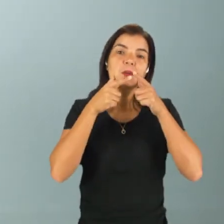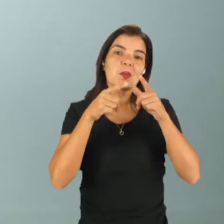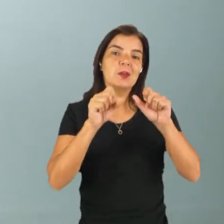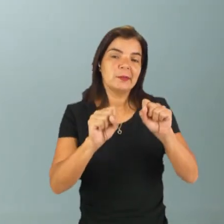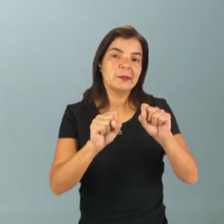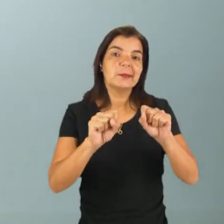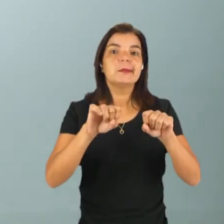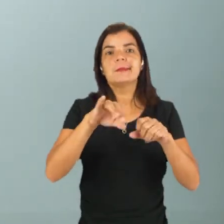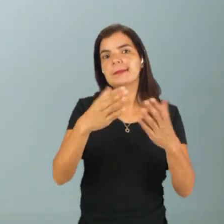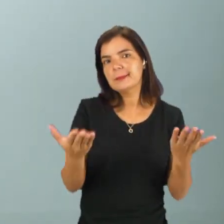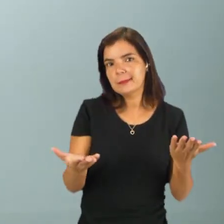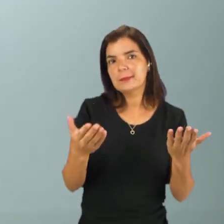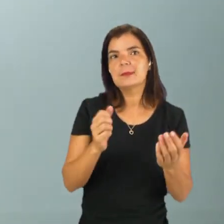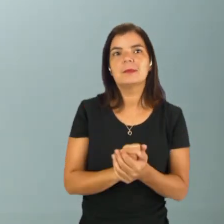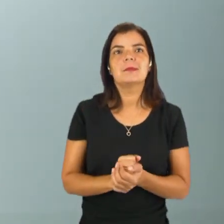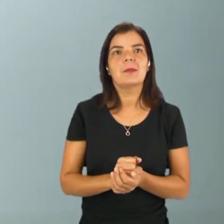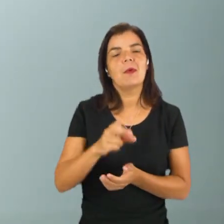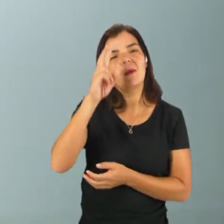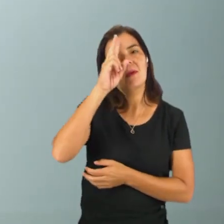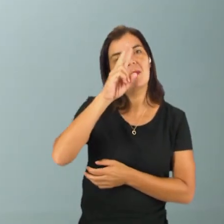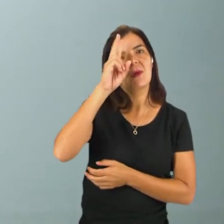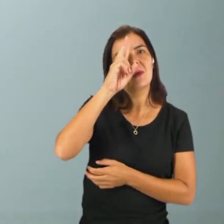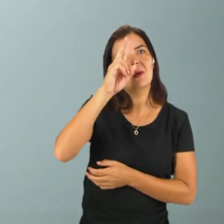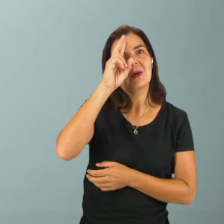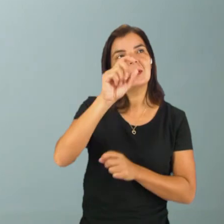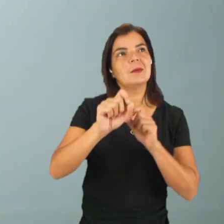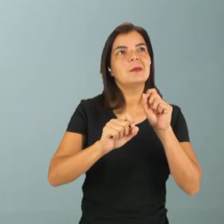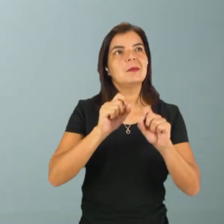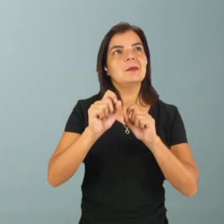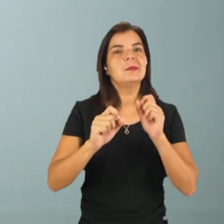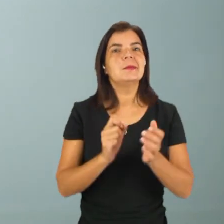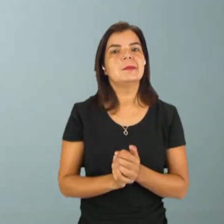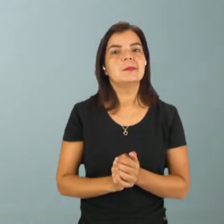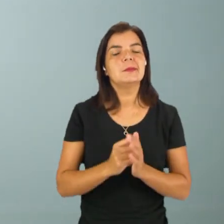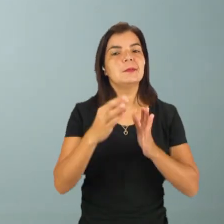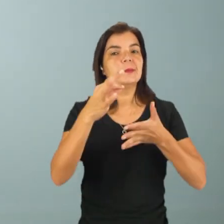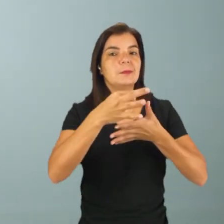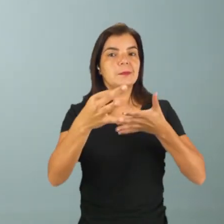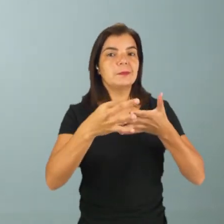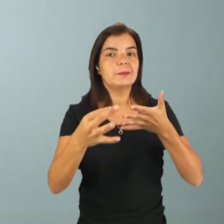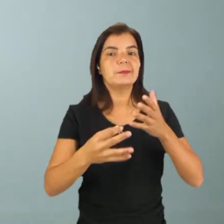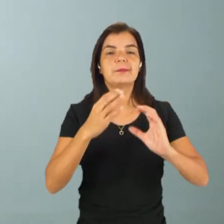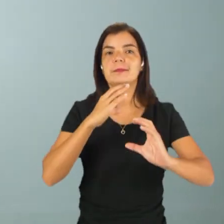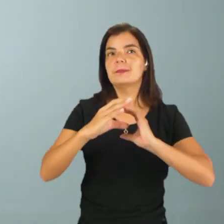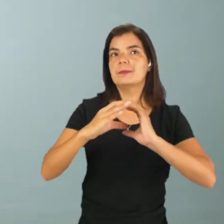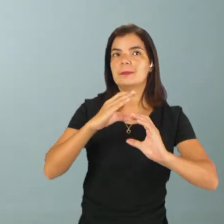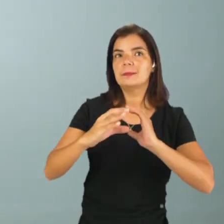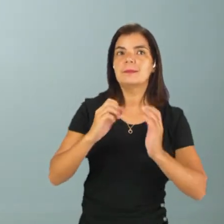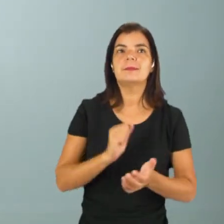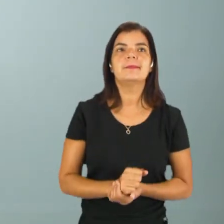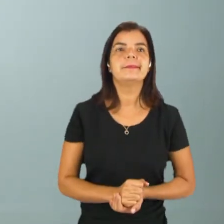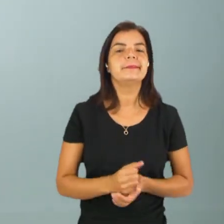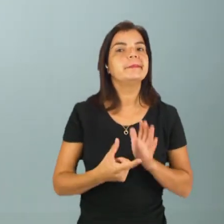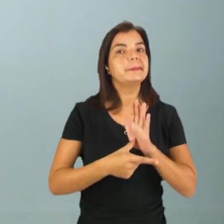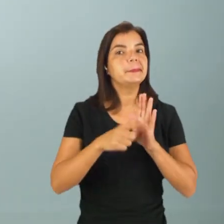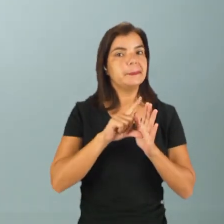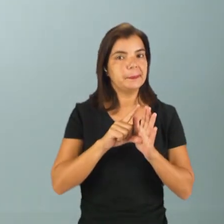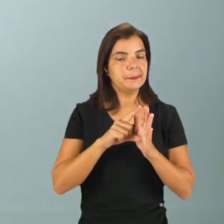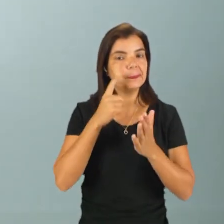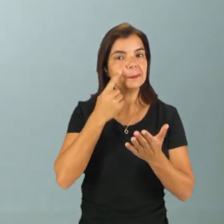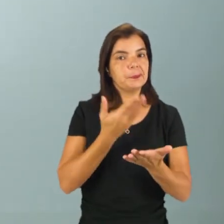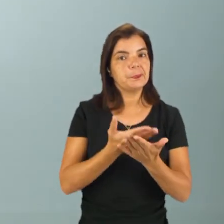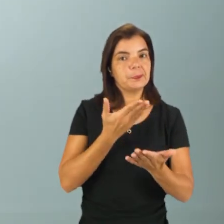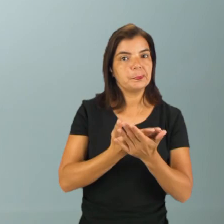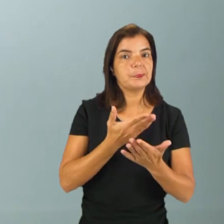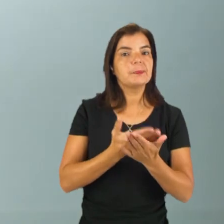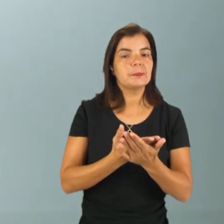linguagem sem relembrarmos os elementos da comunicação. Então, antes de estudarmos